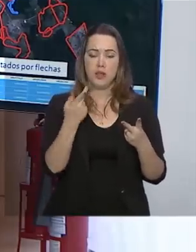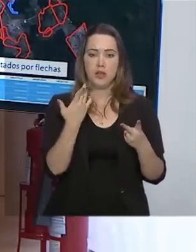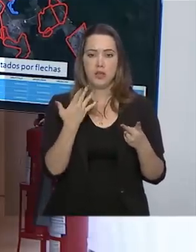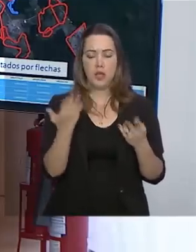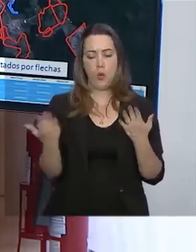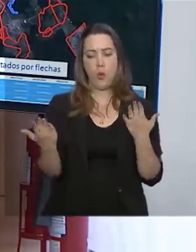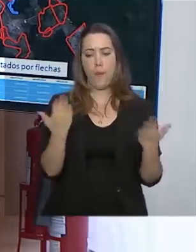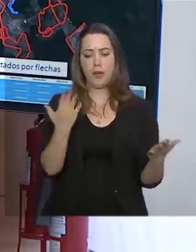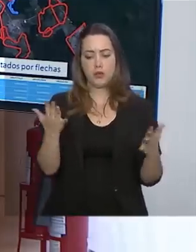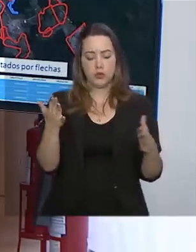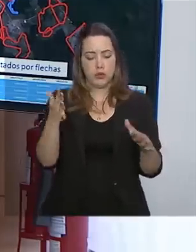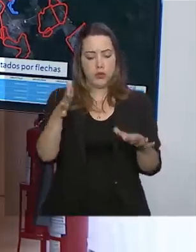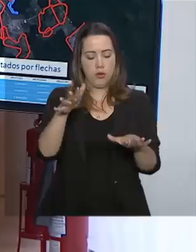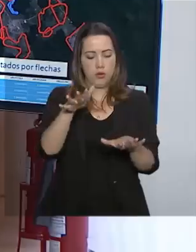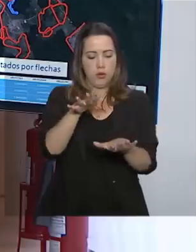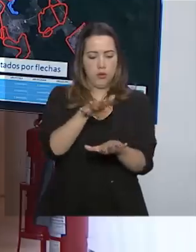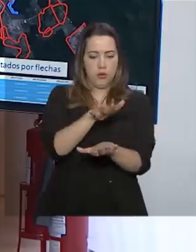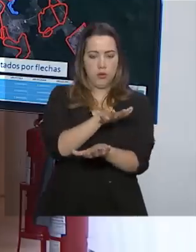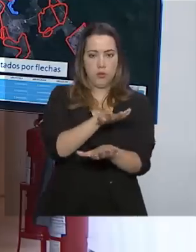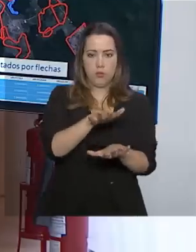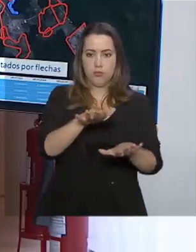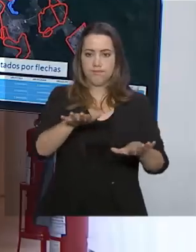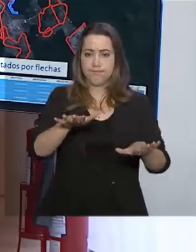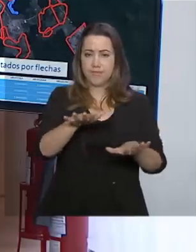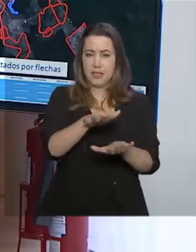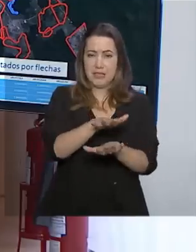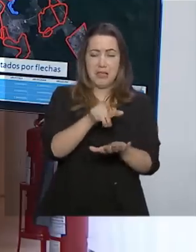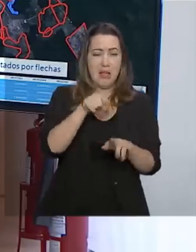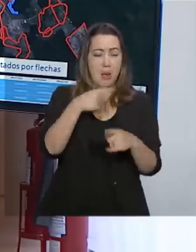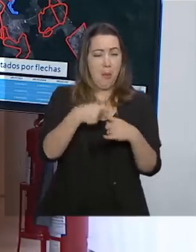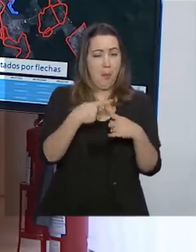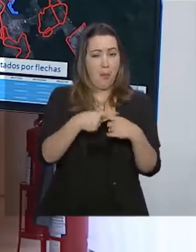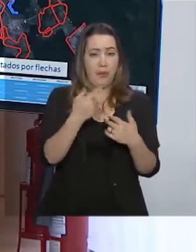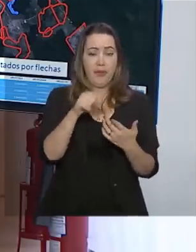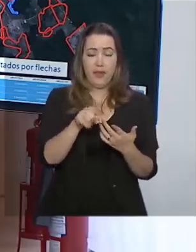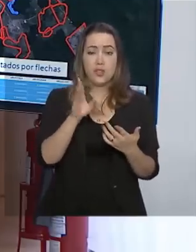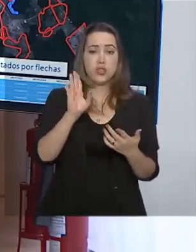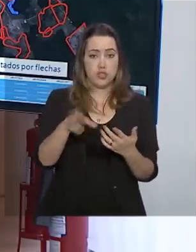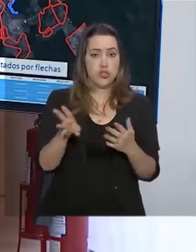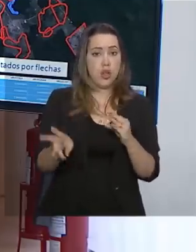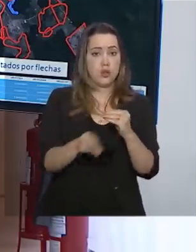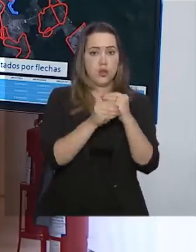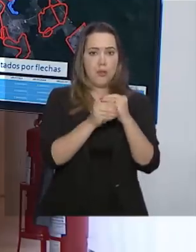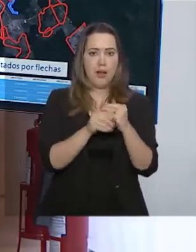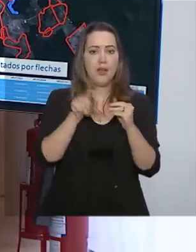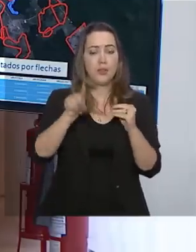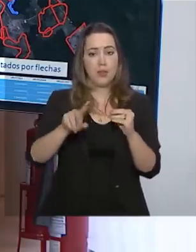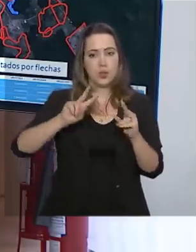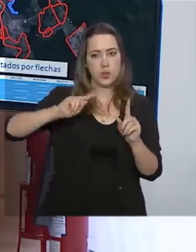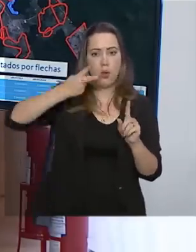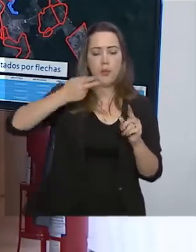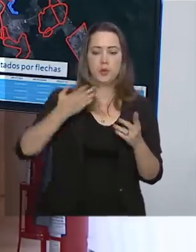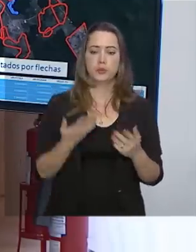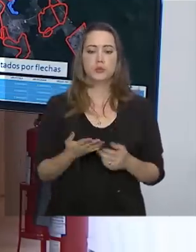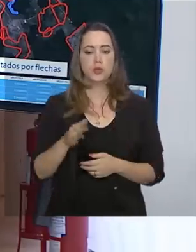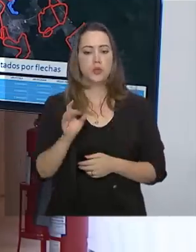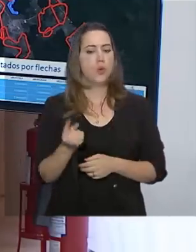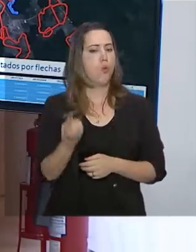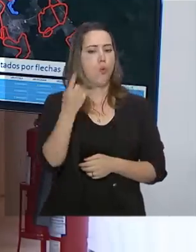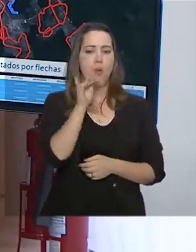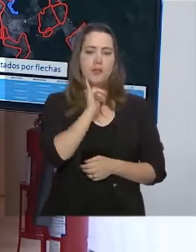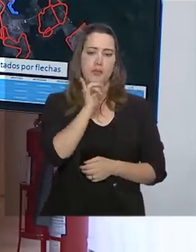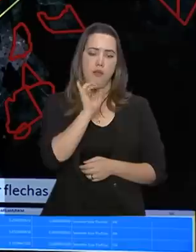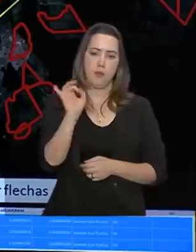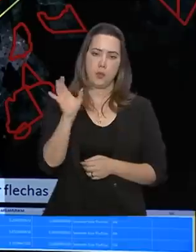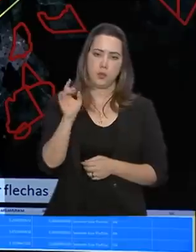em casos que já foram computados e foram computados em duplicidade novamente aqui só um exemplo é